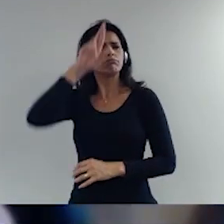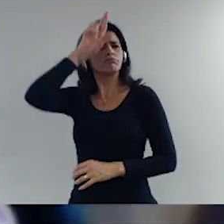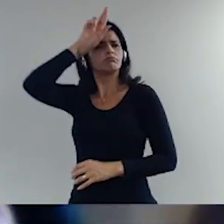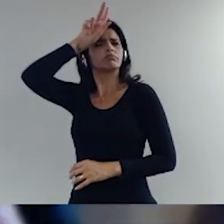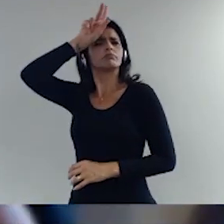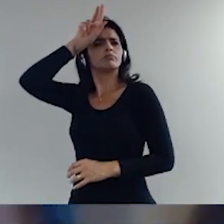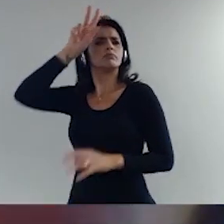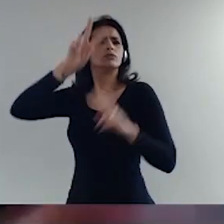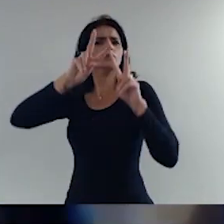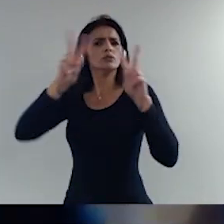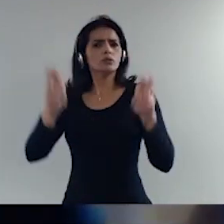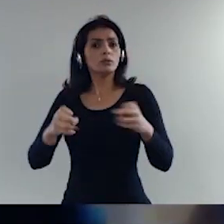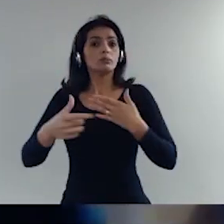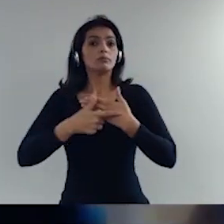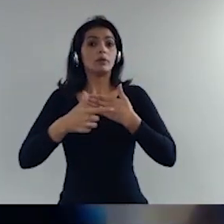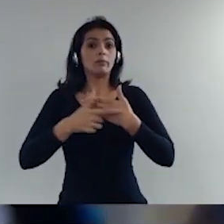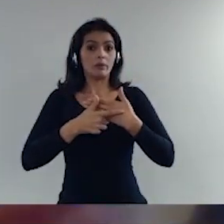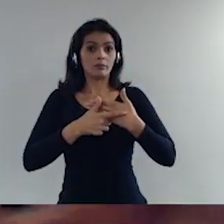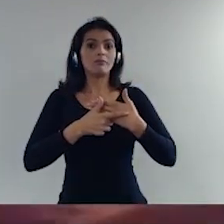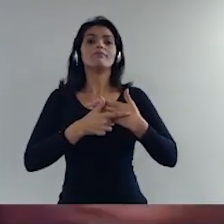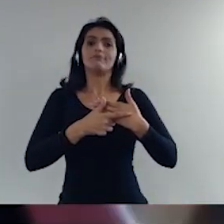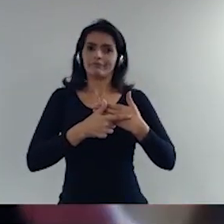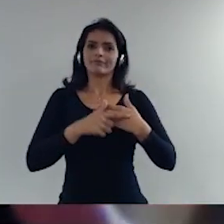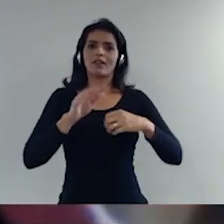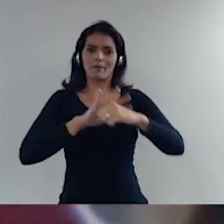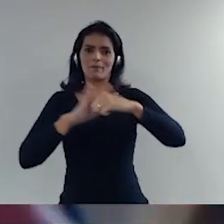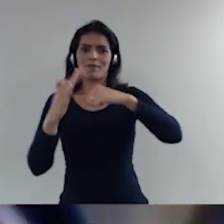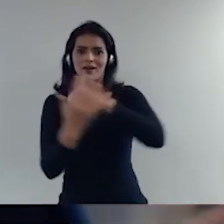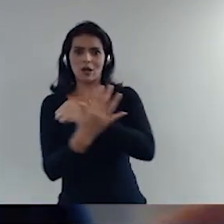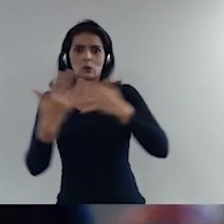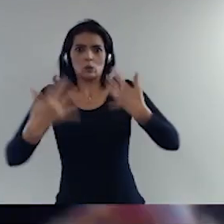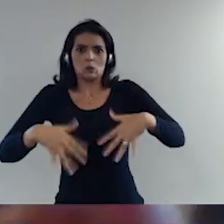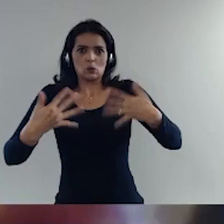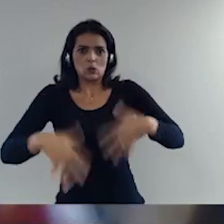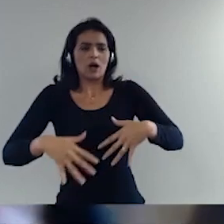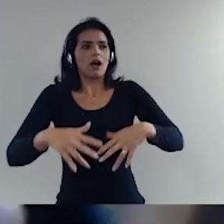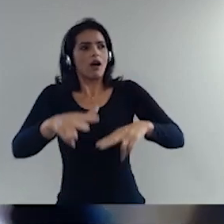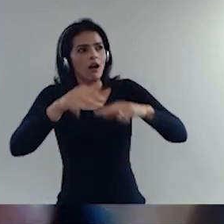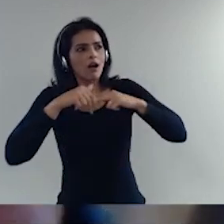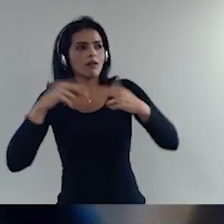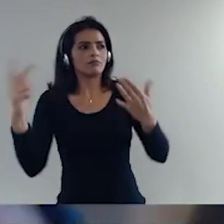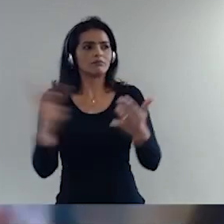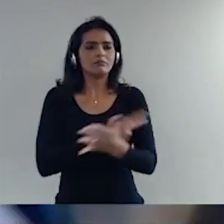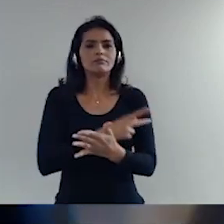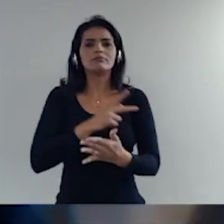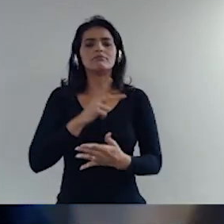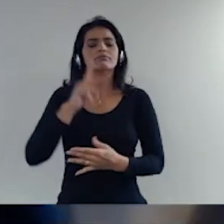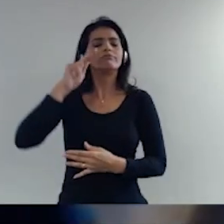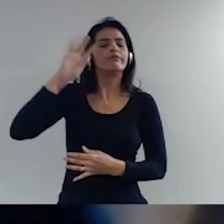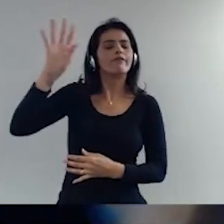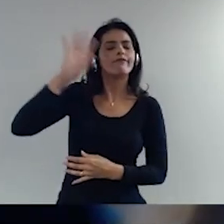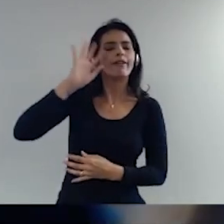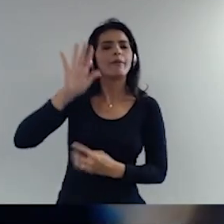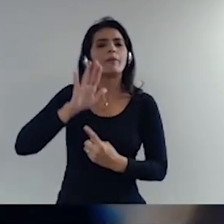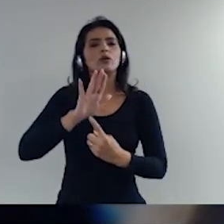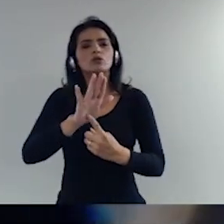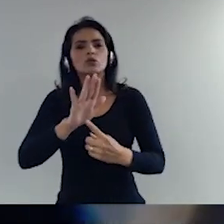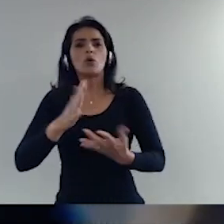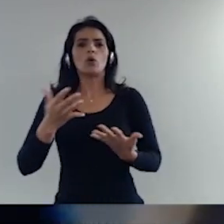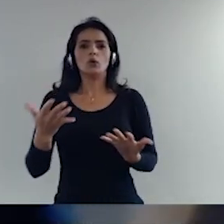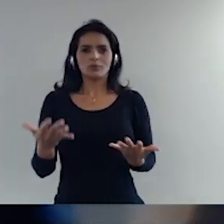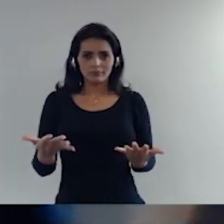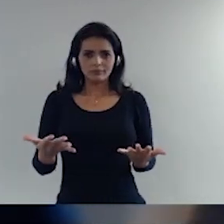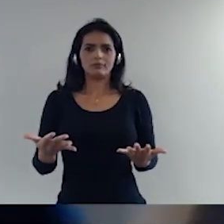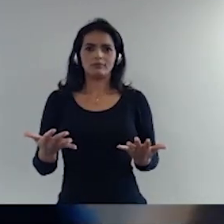a respeito desses papéis. E a pandemia nos trouxe uma reflexão, eu diria até mais